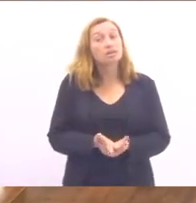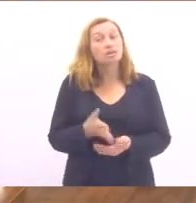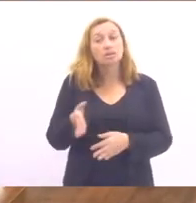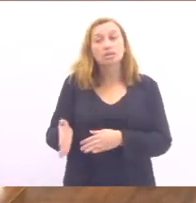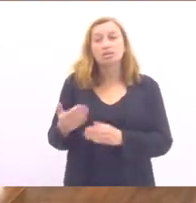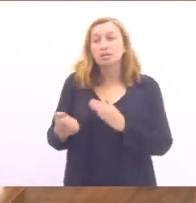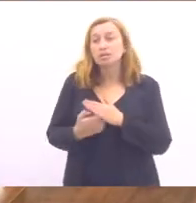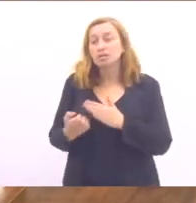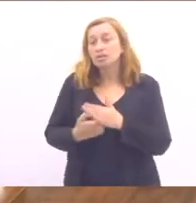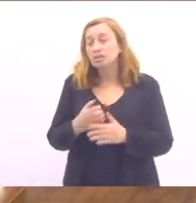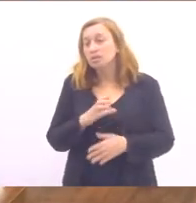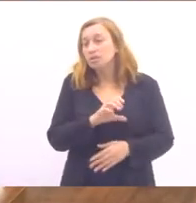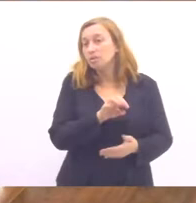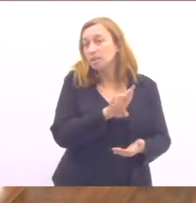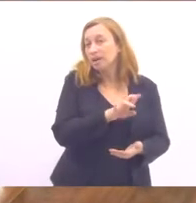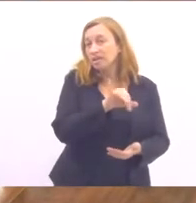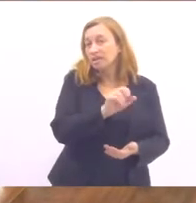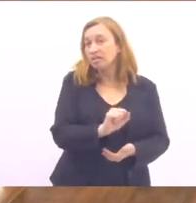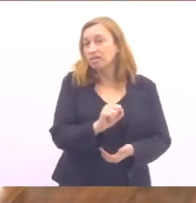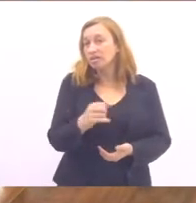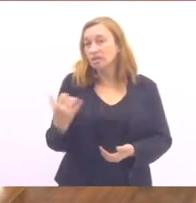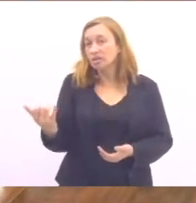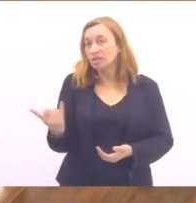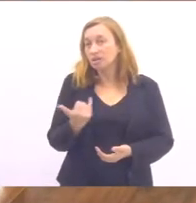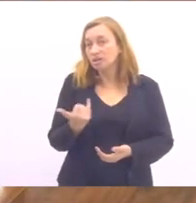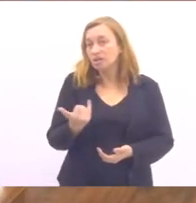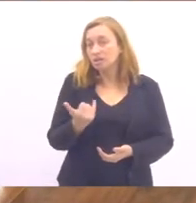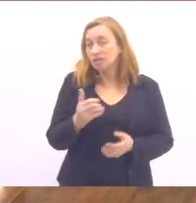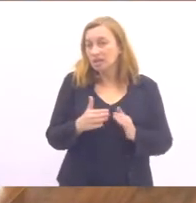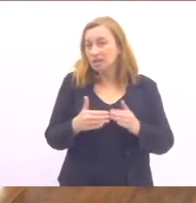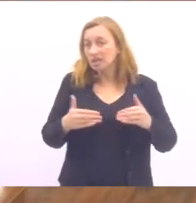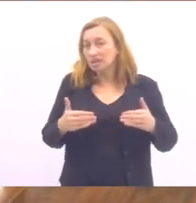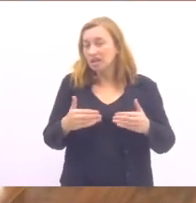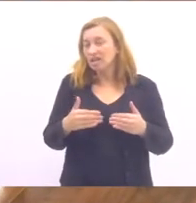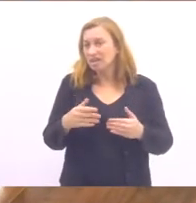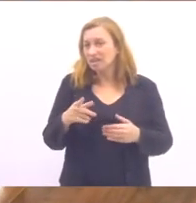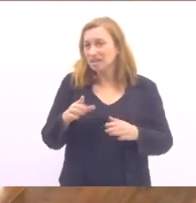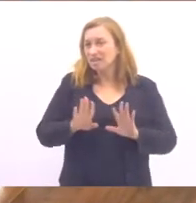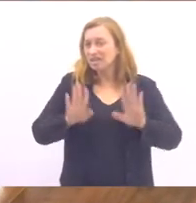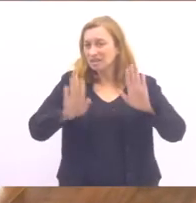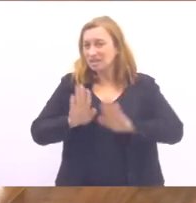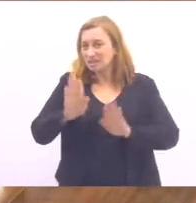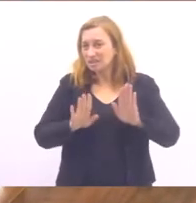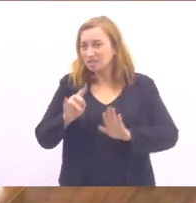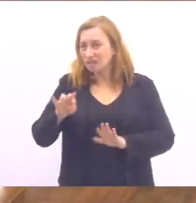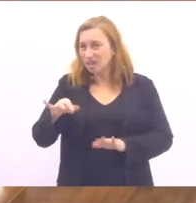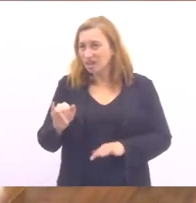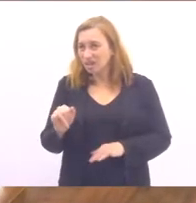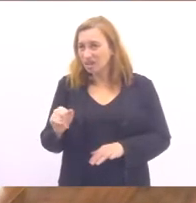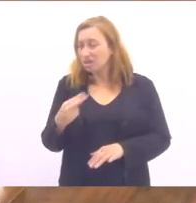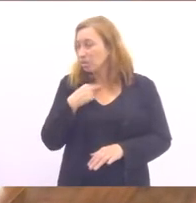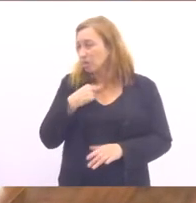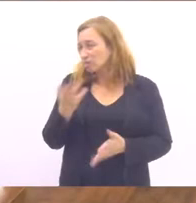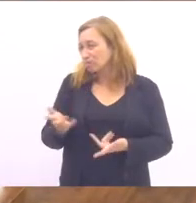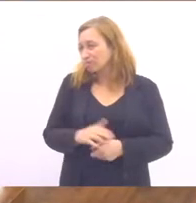empresa com a cooperativa, prática. O que eu escuto é o seguinte: você tem licença do INEA? Não, ah, gostaria de te empregar, mas não